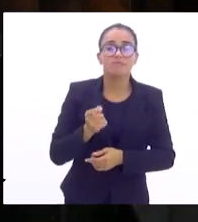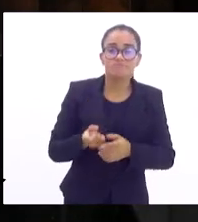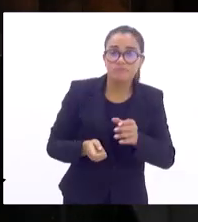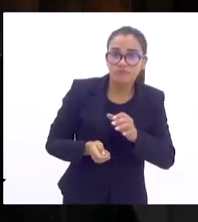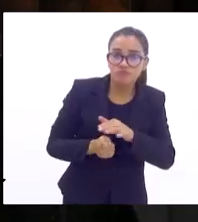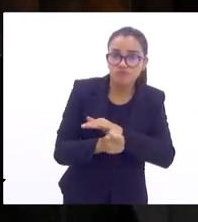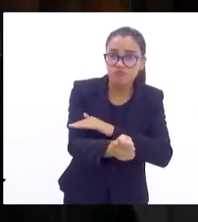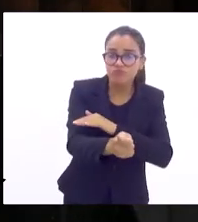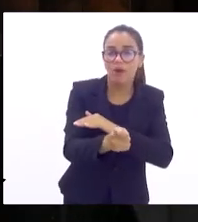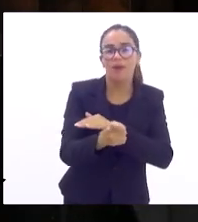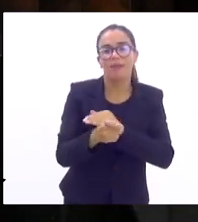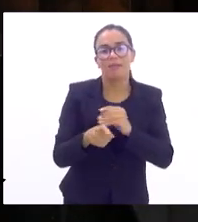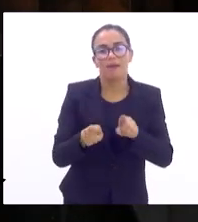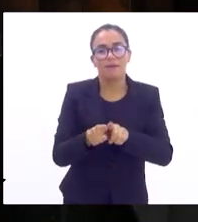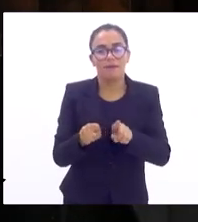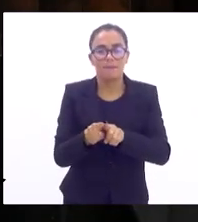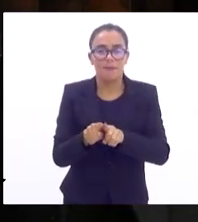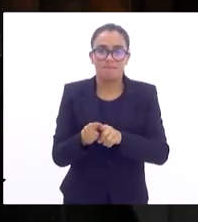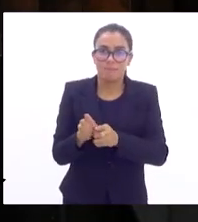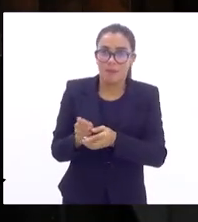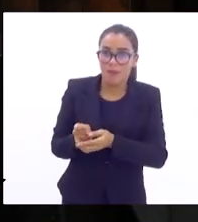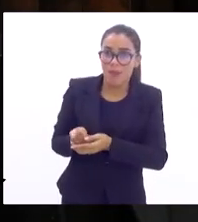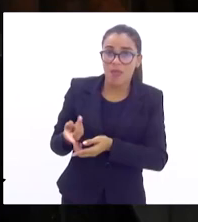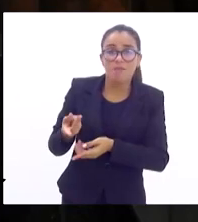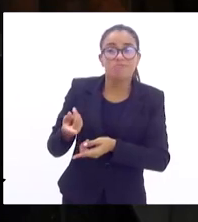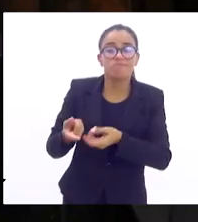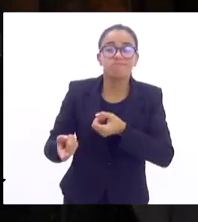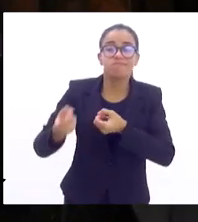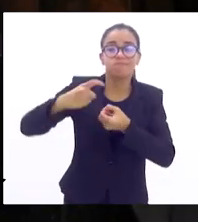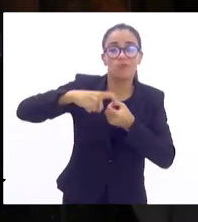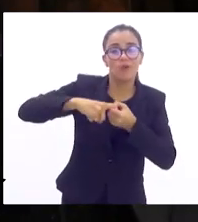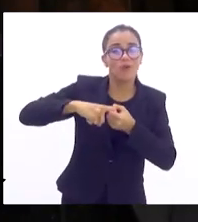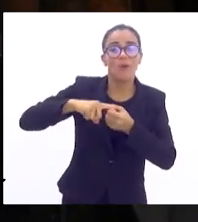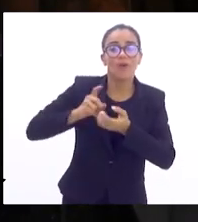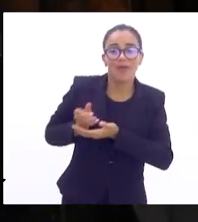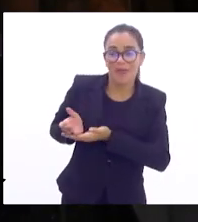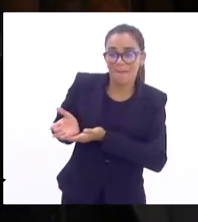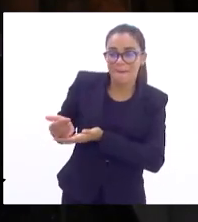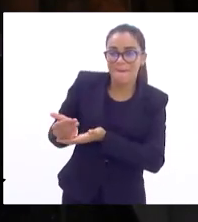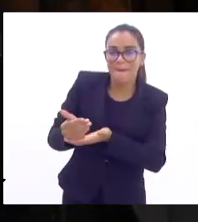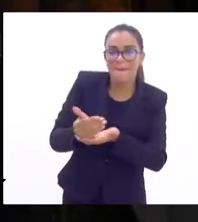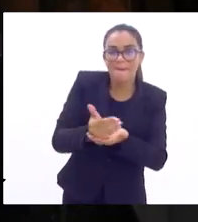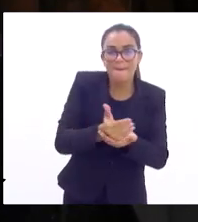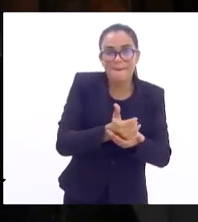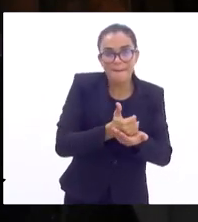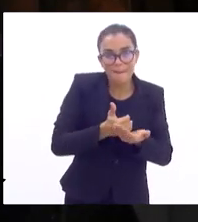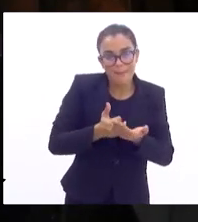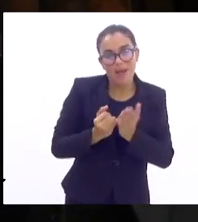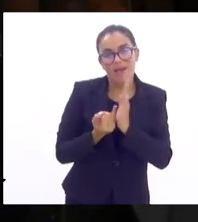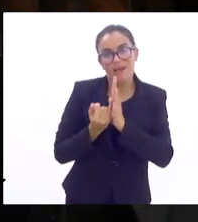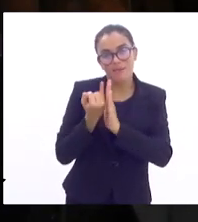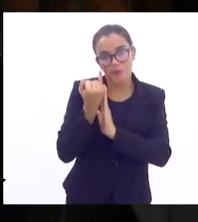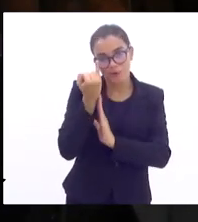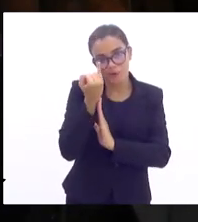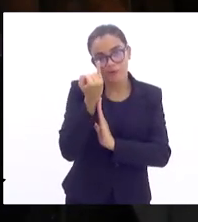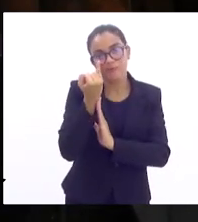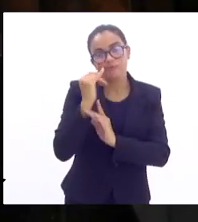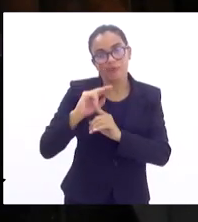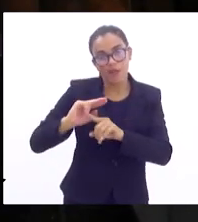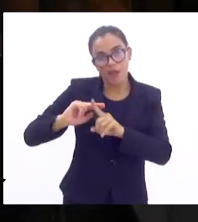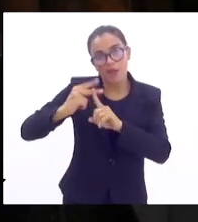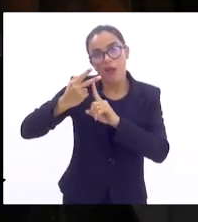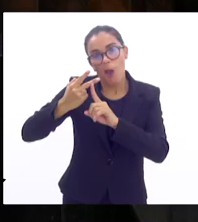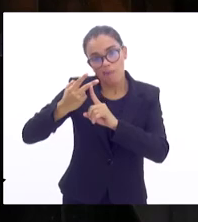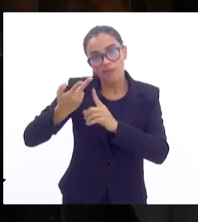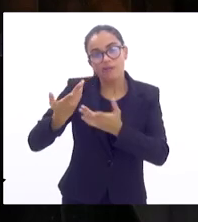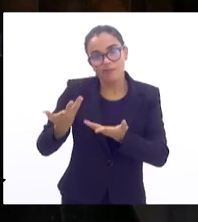crescer o produto interno bruto PIB e também se proceder aumento de